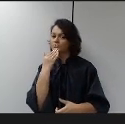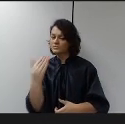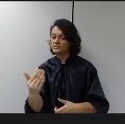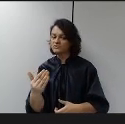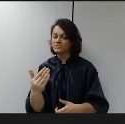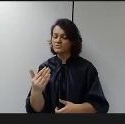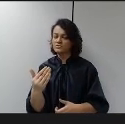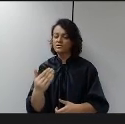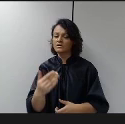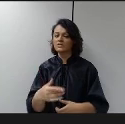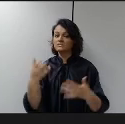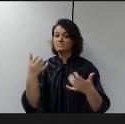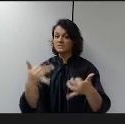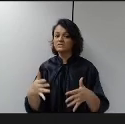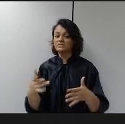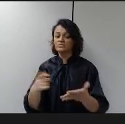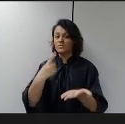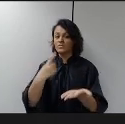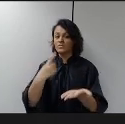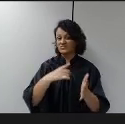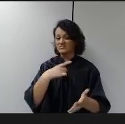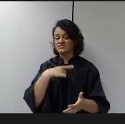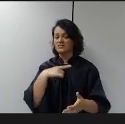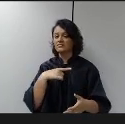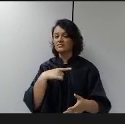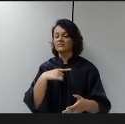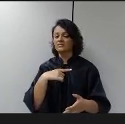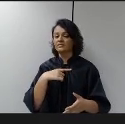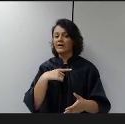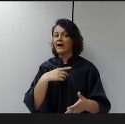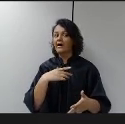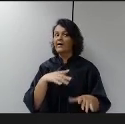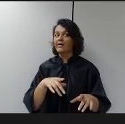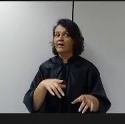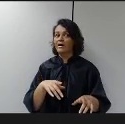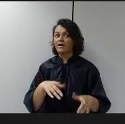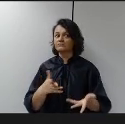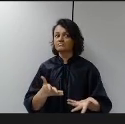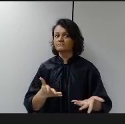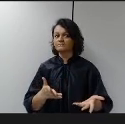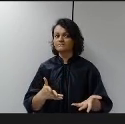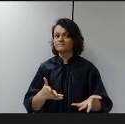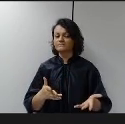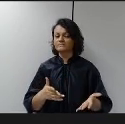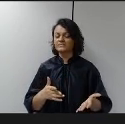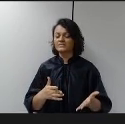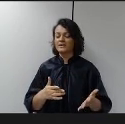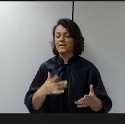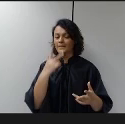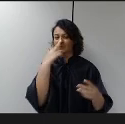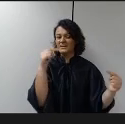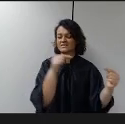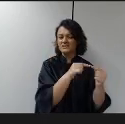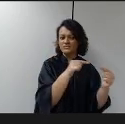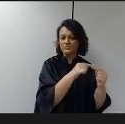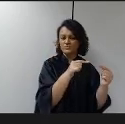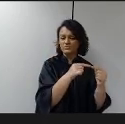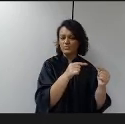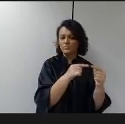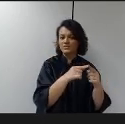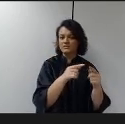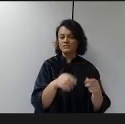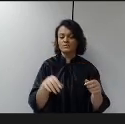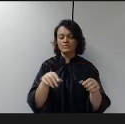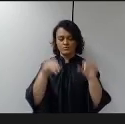que o acordo recorrido estaria em consonância com decisão do Supremo Tribunal